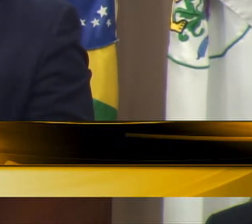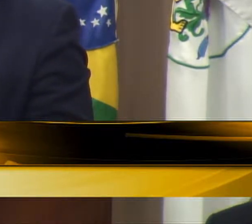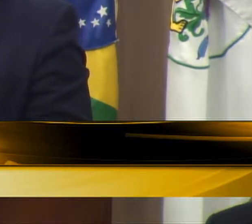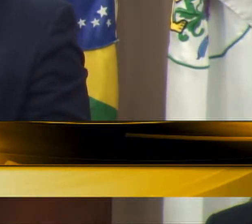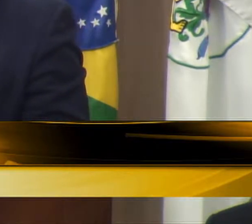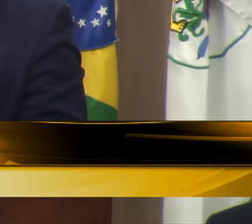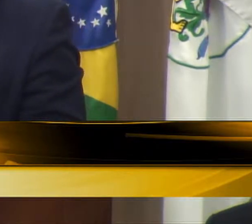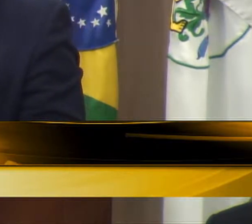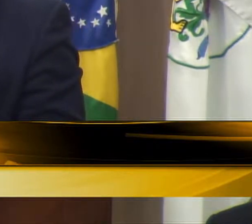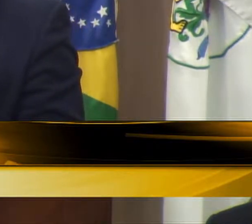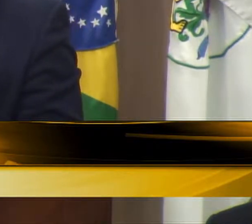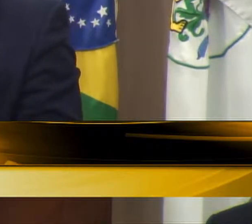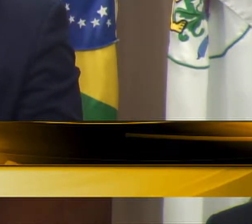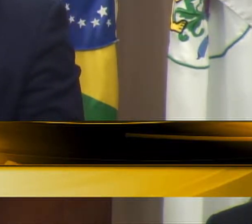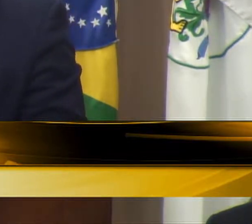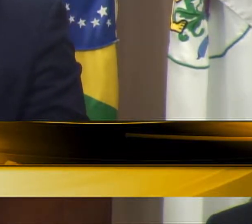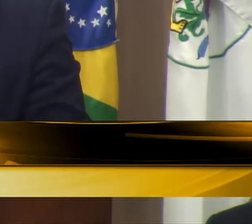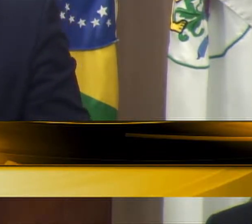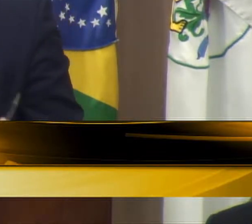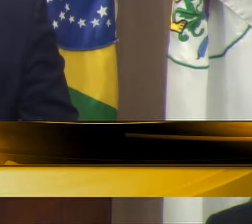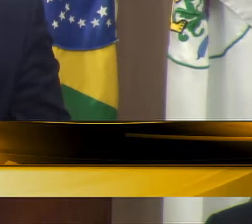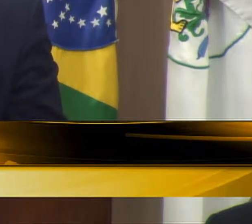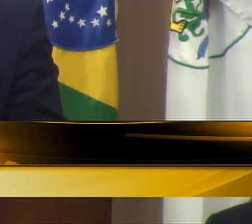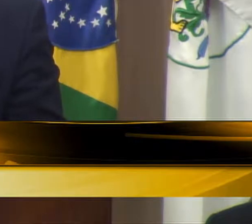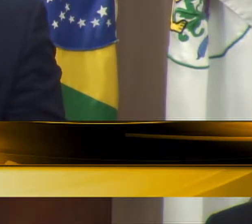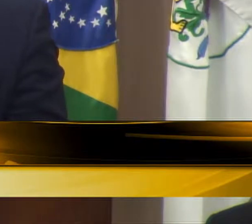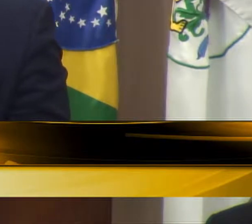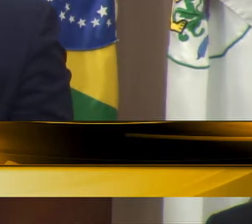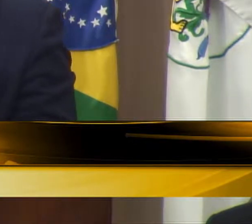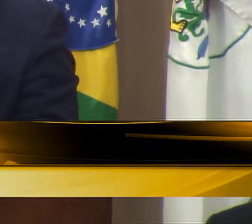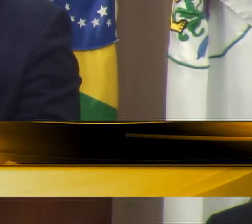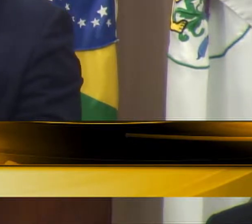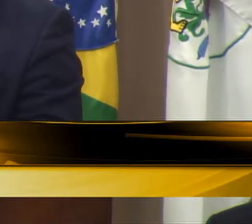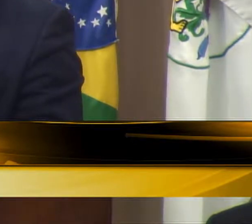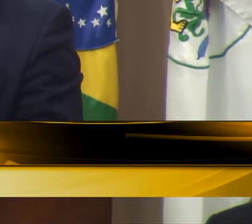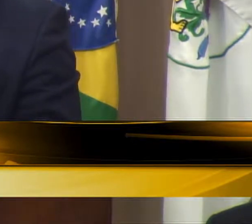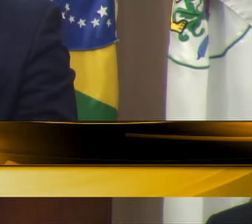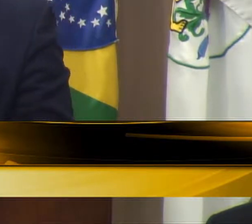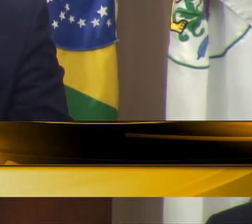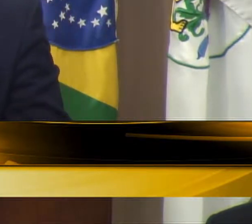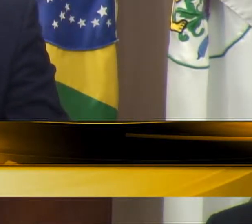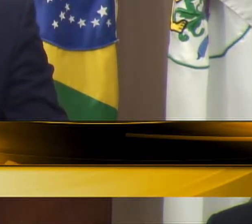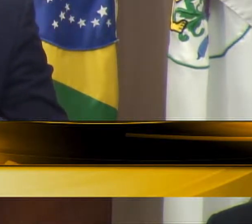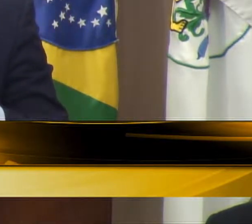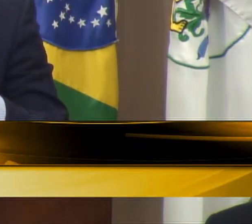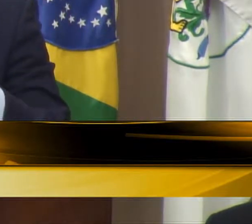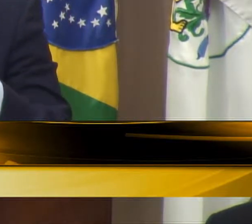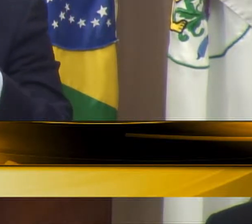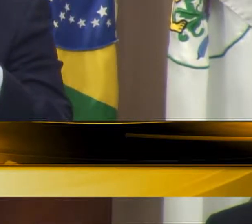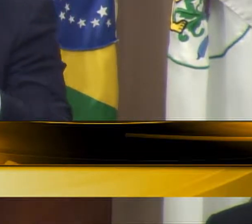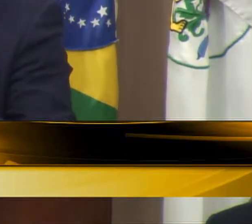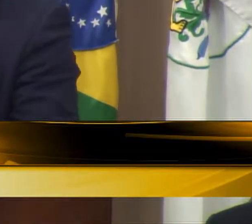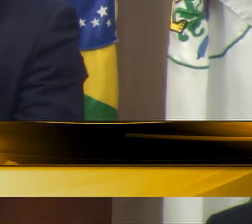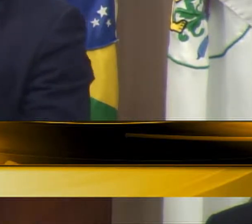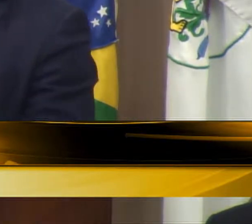de Caxias do Sul, e também está fazendo mestrado, quer dizer, entre plantões, o trabalho como